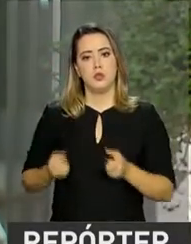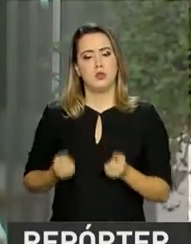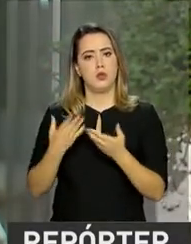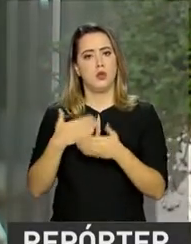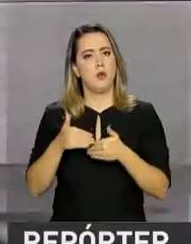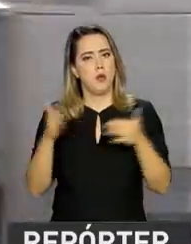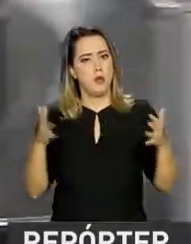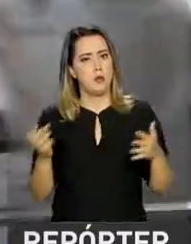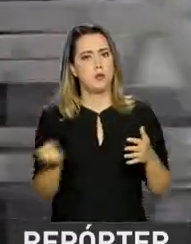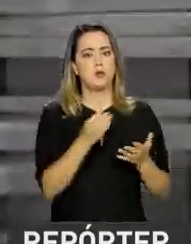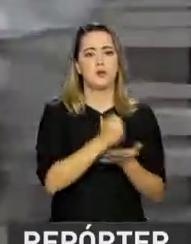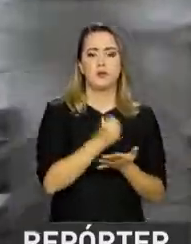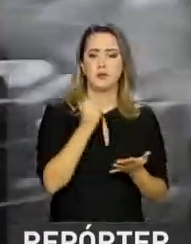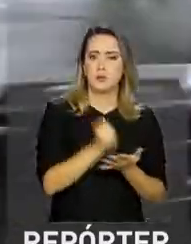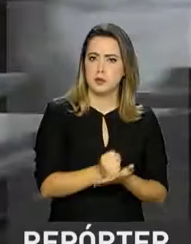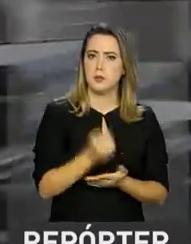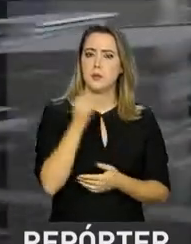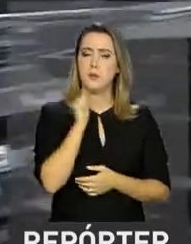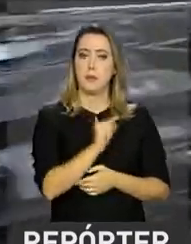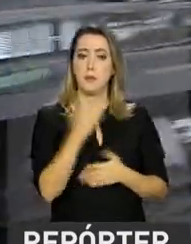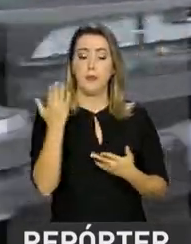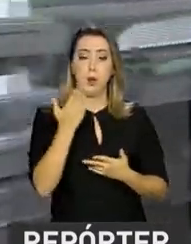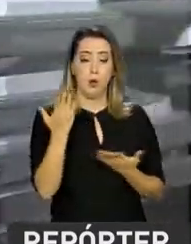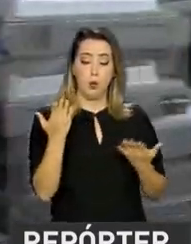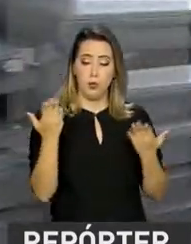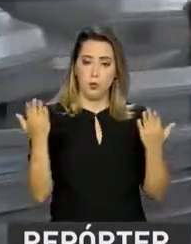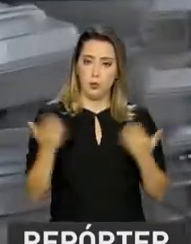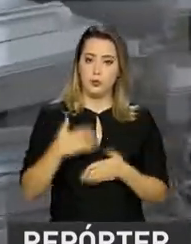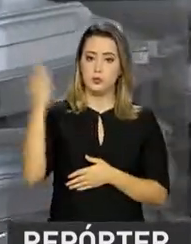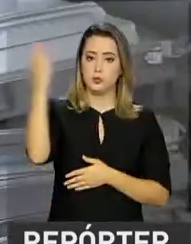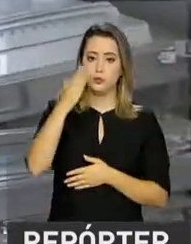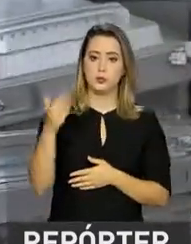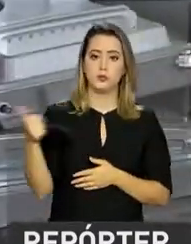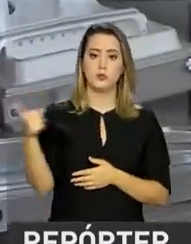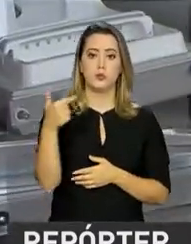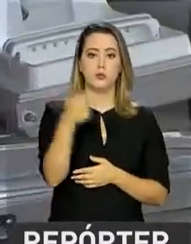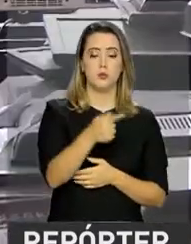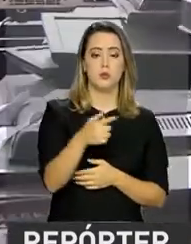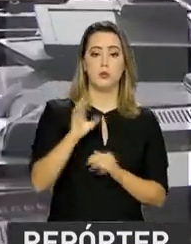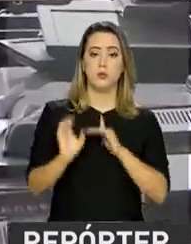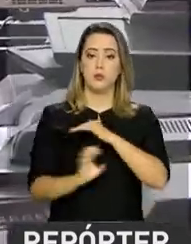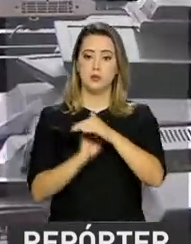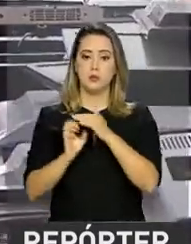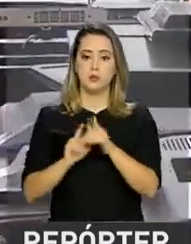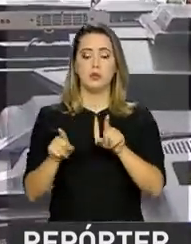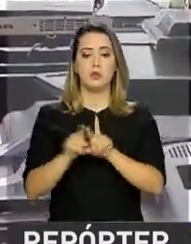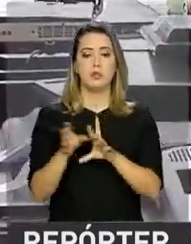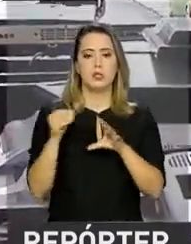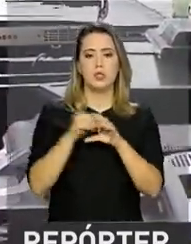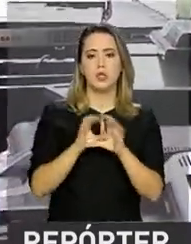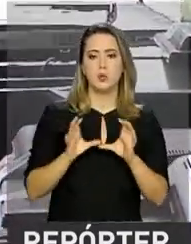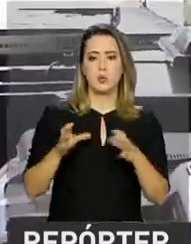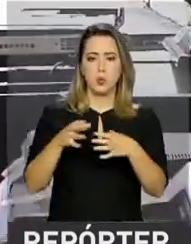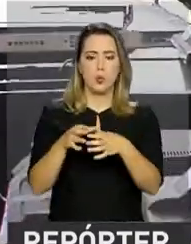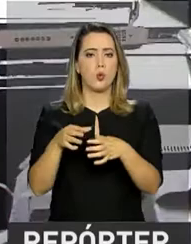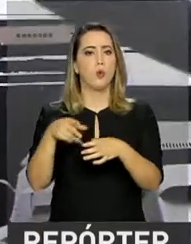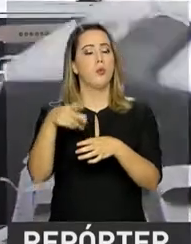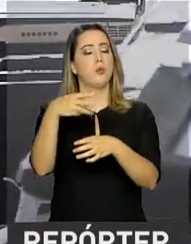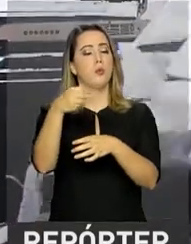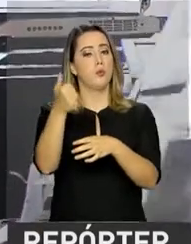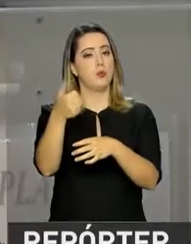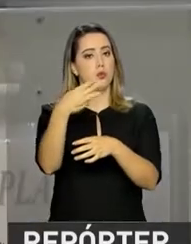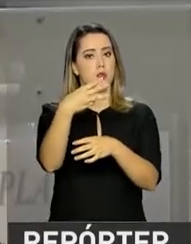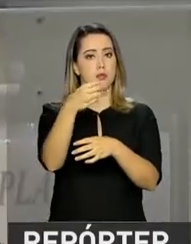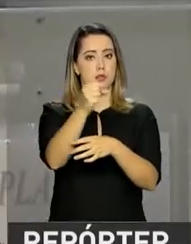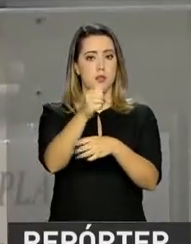novas contratações. O Brasil ocupa hoje a posição 117 entre 138 países, quando o assunto